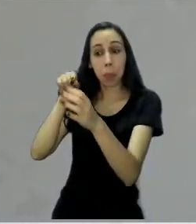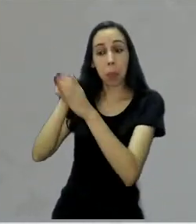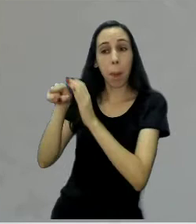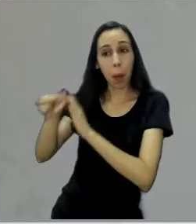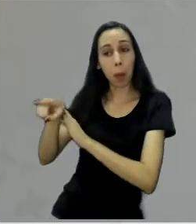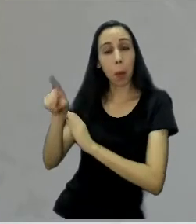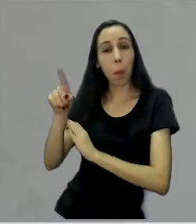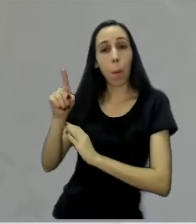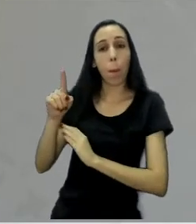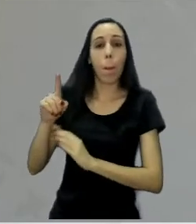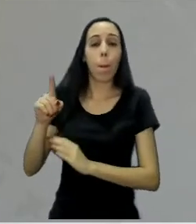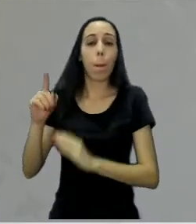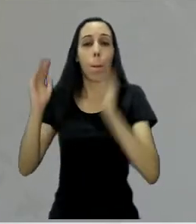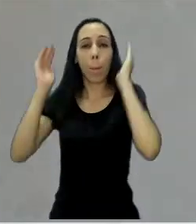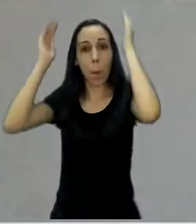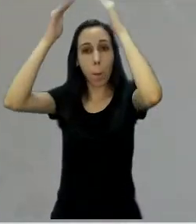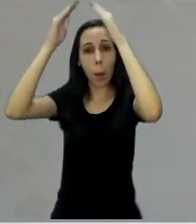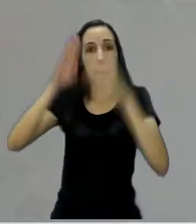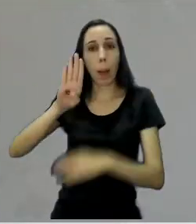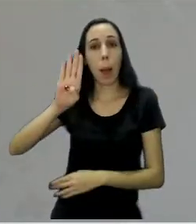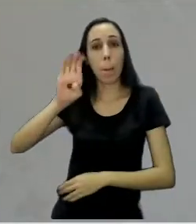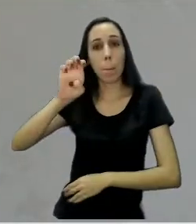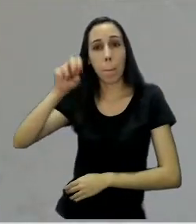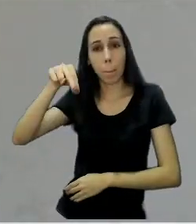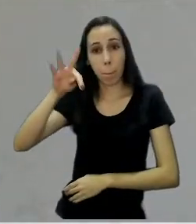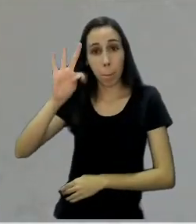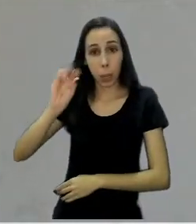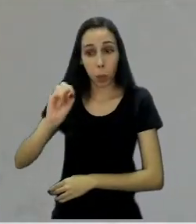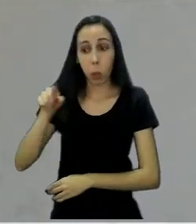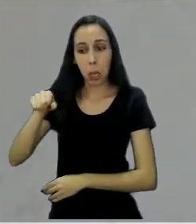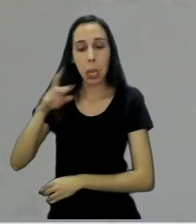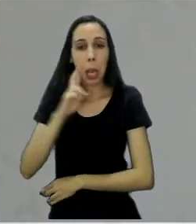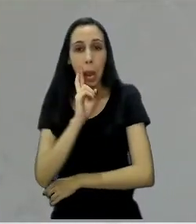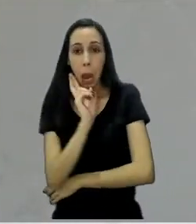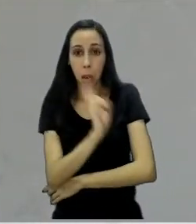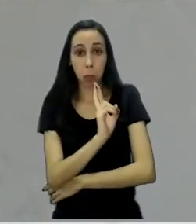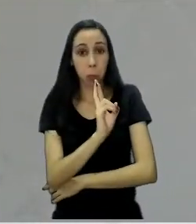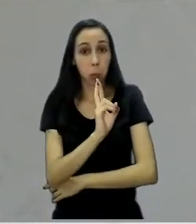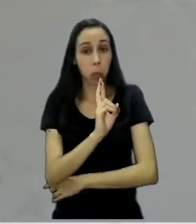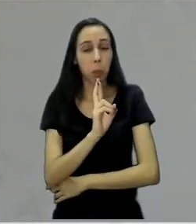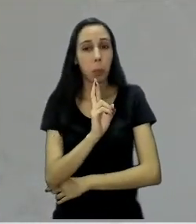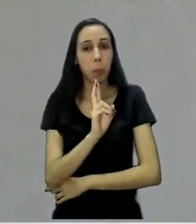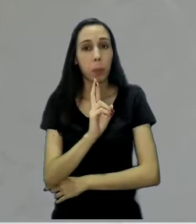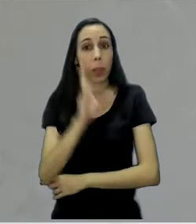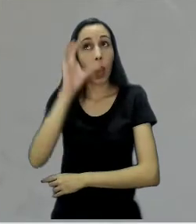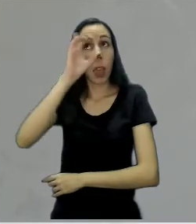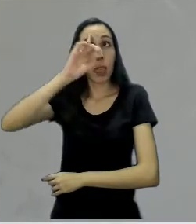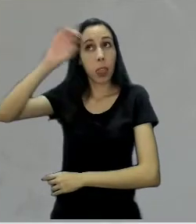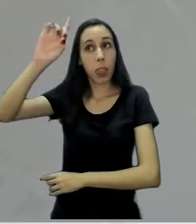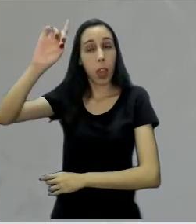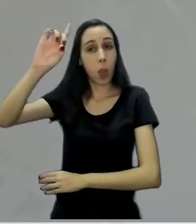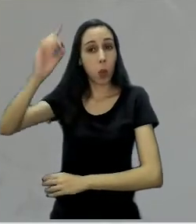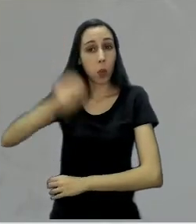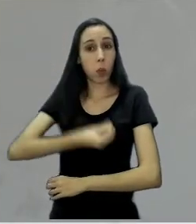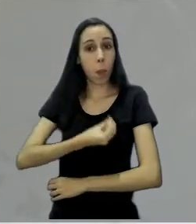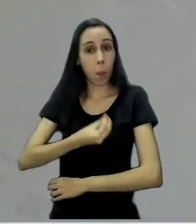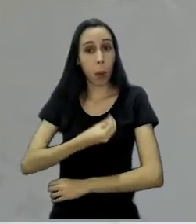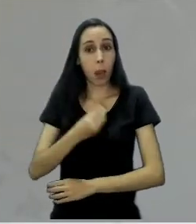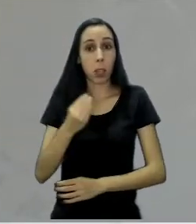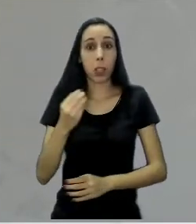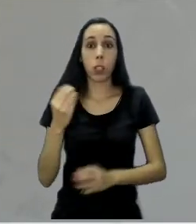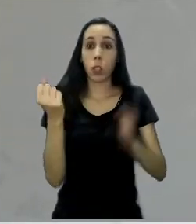Fizeram esta pergunta para Bento XVI uma vez. E ele respondeu: Deus está